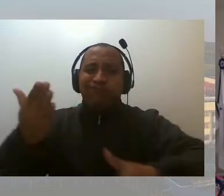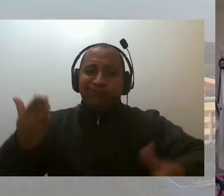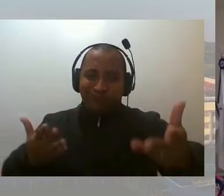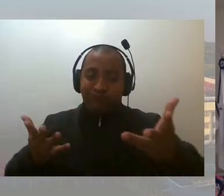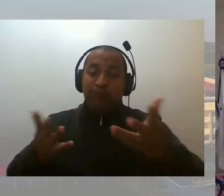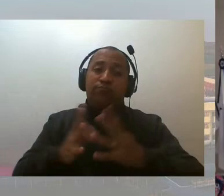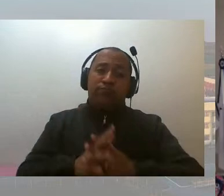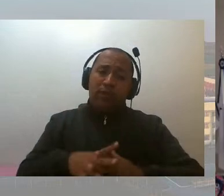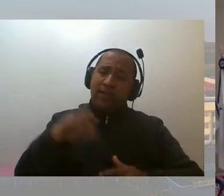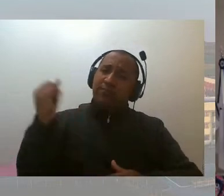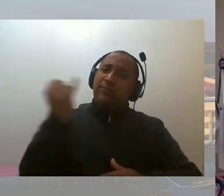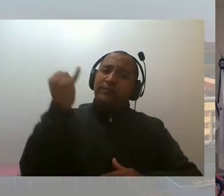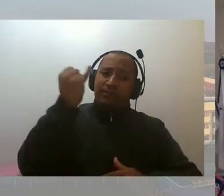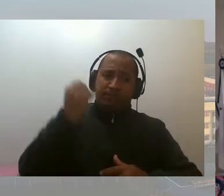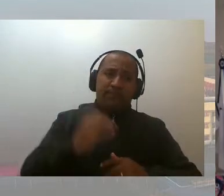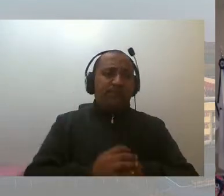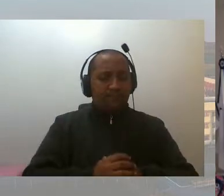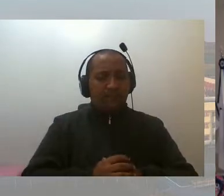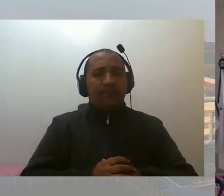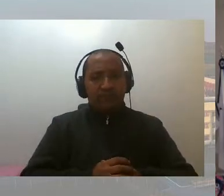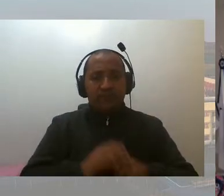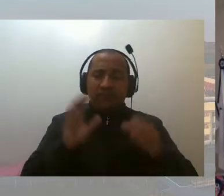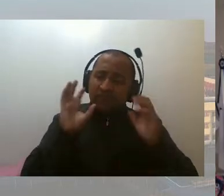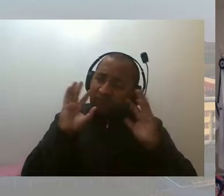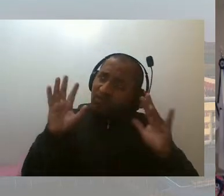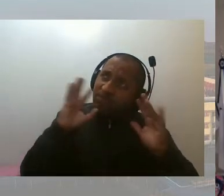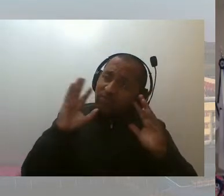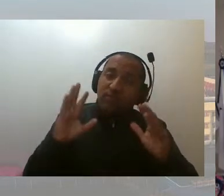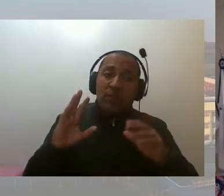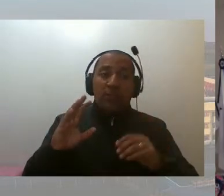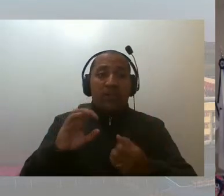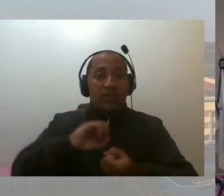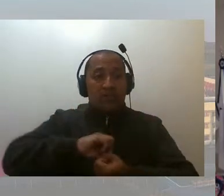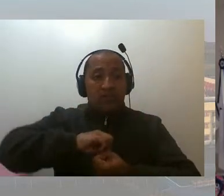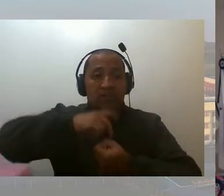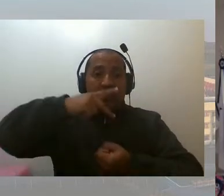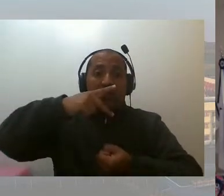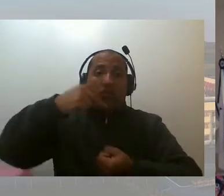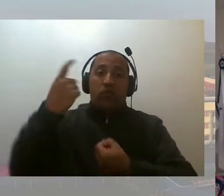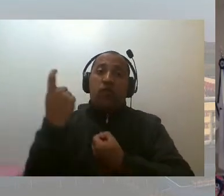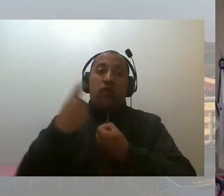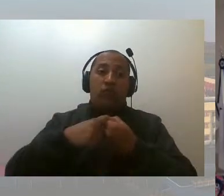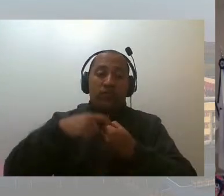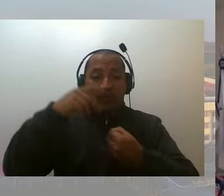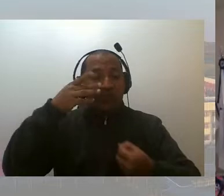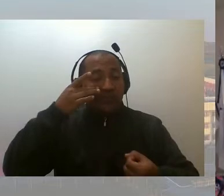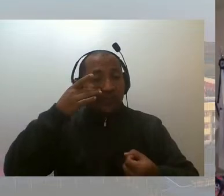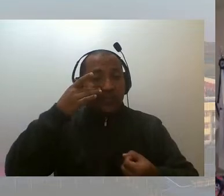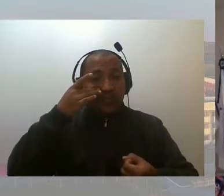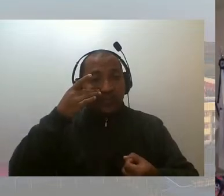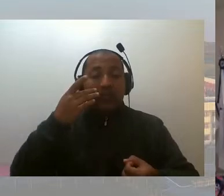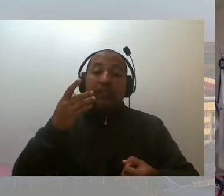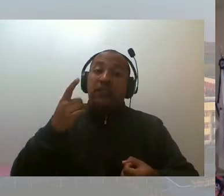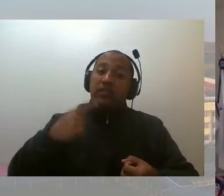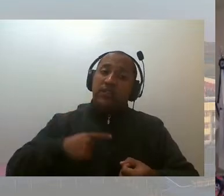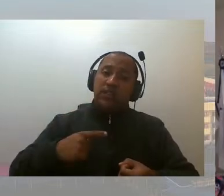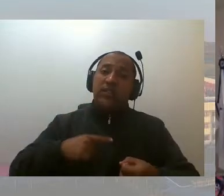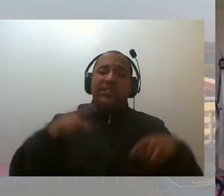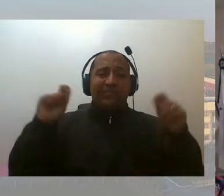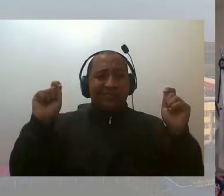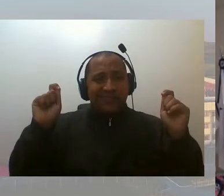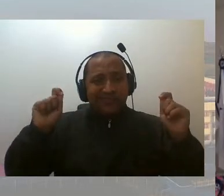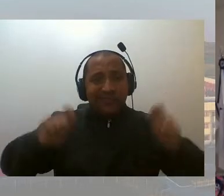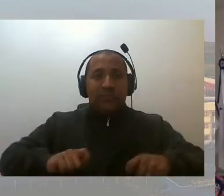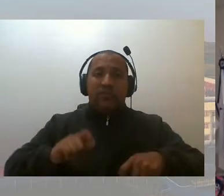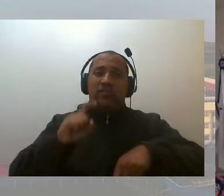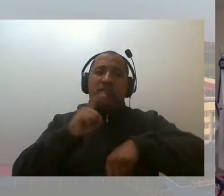é fundamental se pensar, depois da retomada do CIEP presencial, principalmente, que a gente possa ser também um